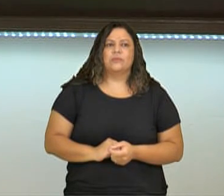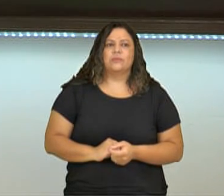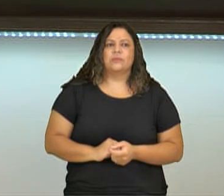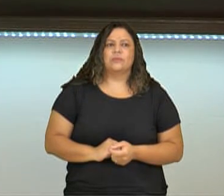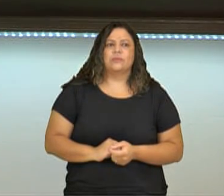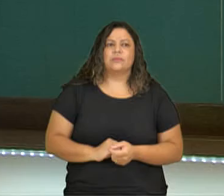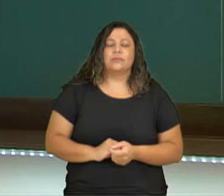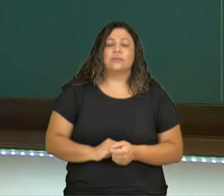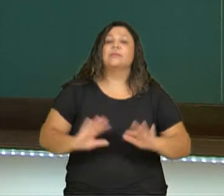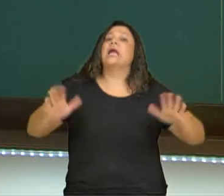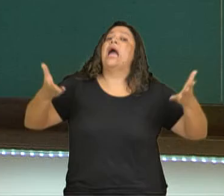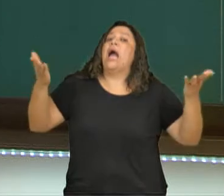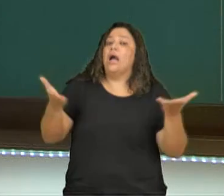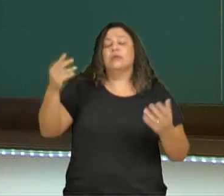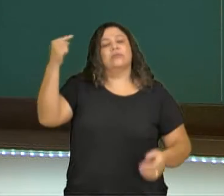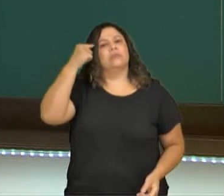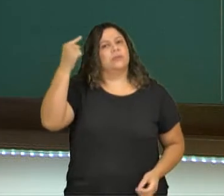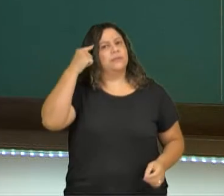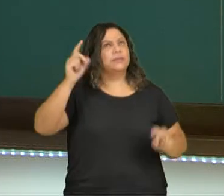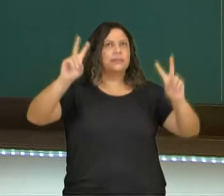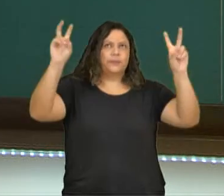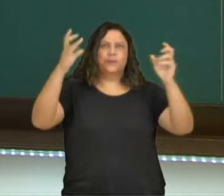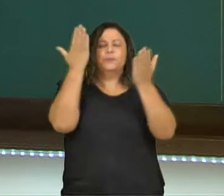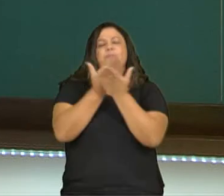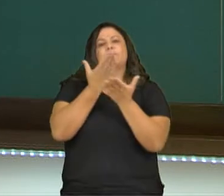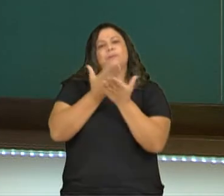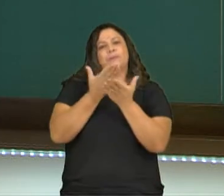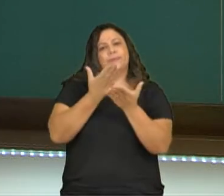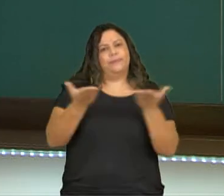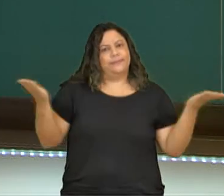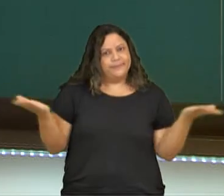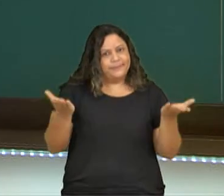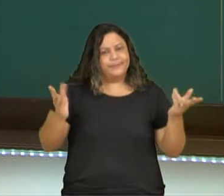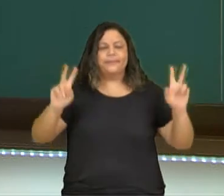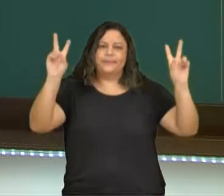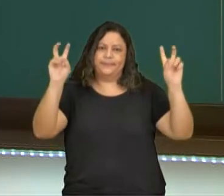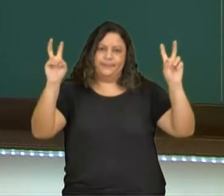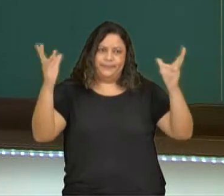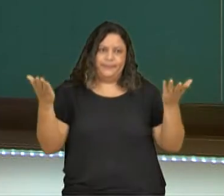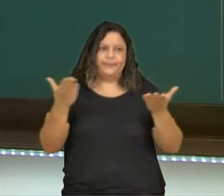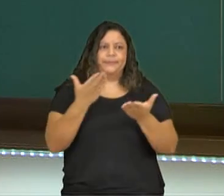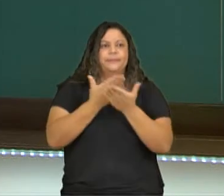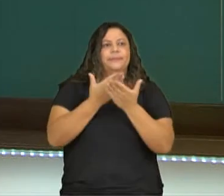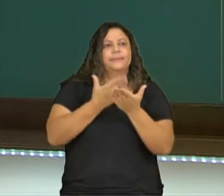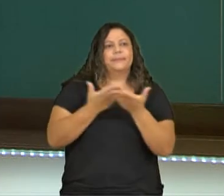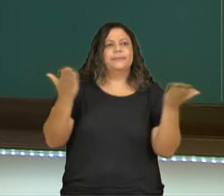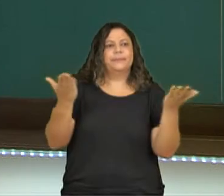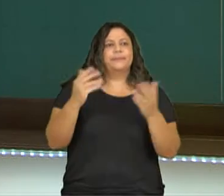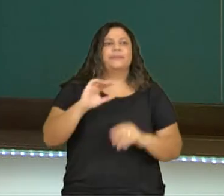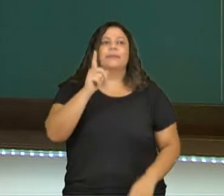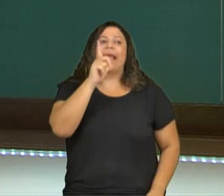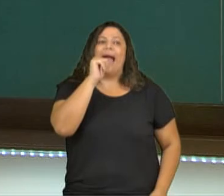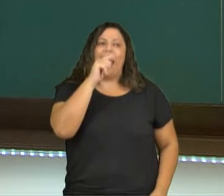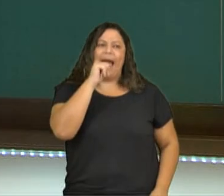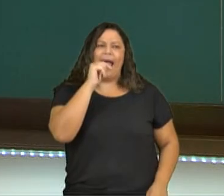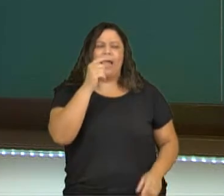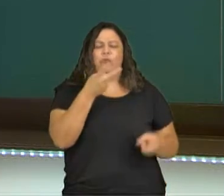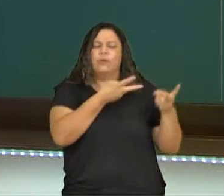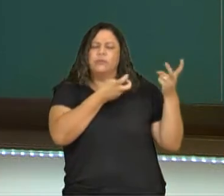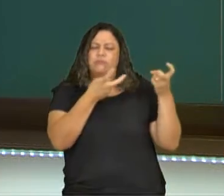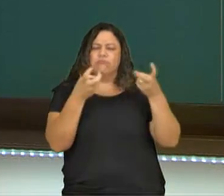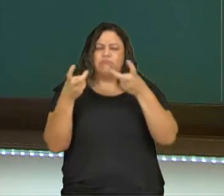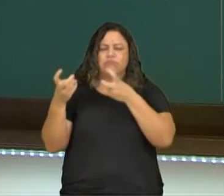E olha só, para pensarmos sobre a aula, pensarmos um pouquinho sobre a aula. A água para análise